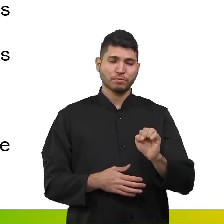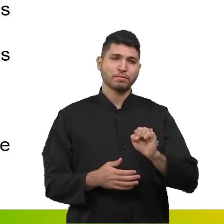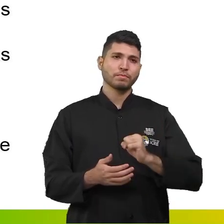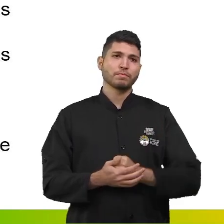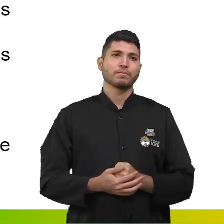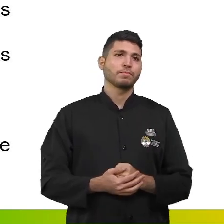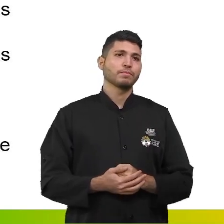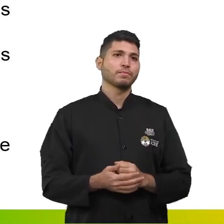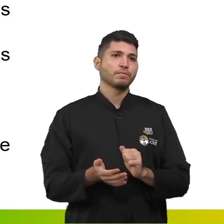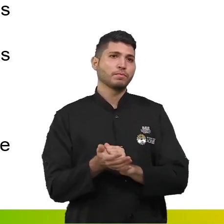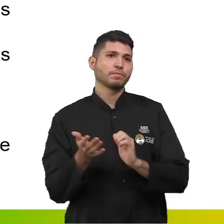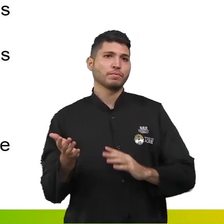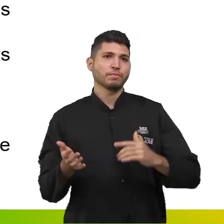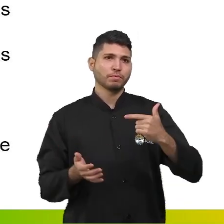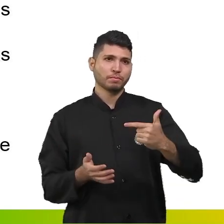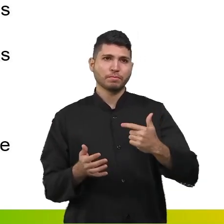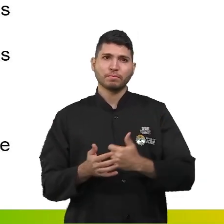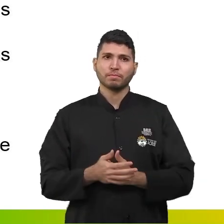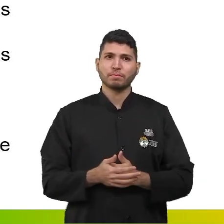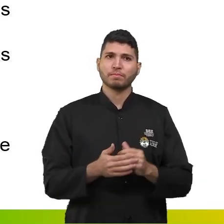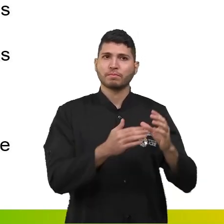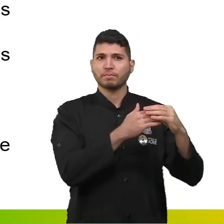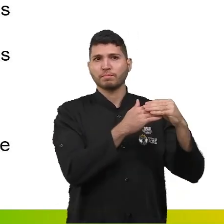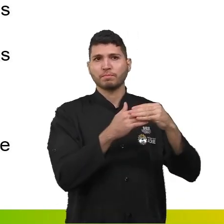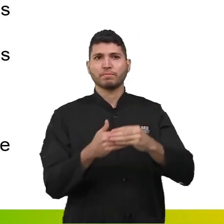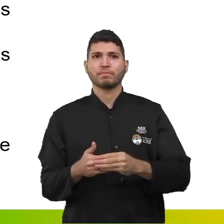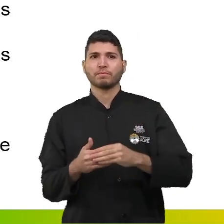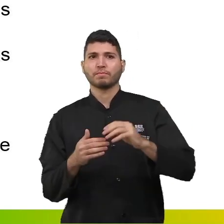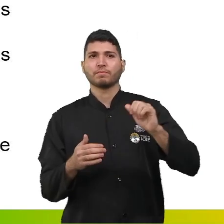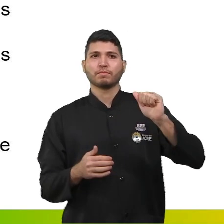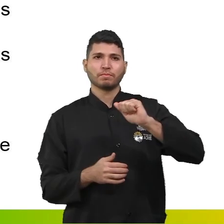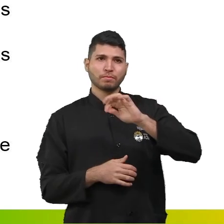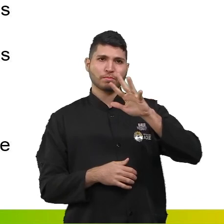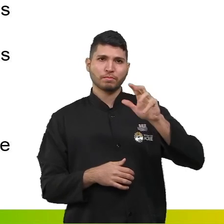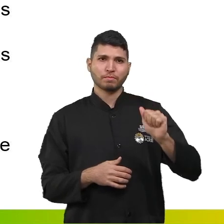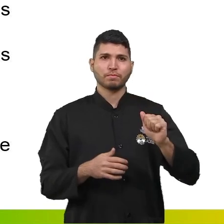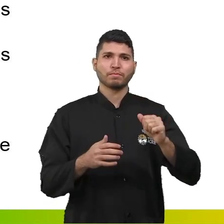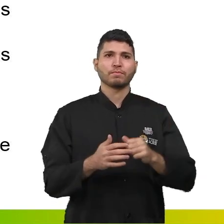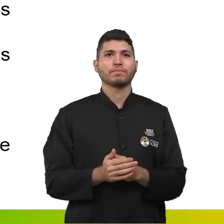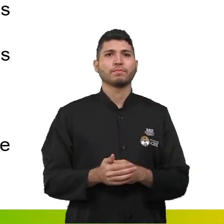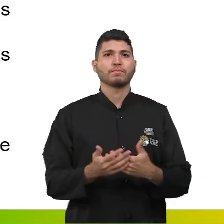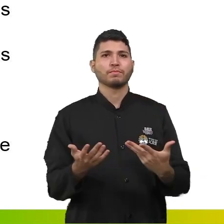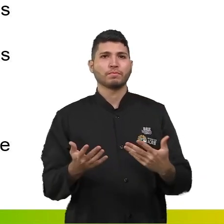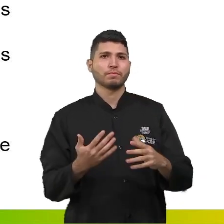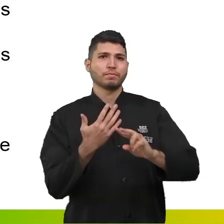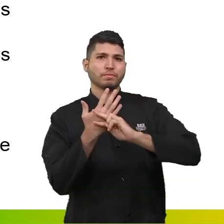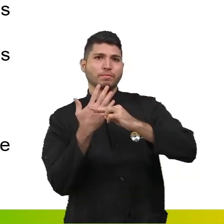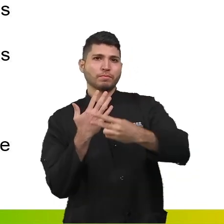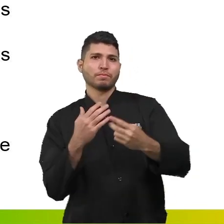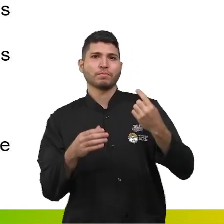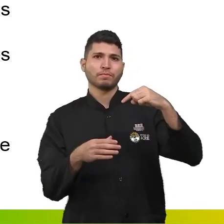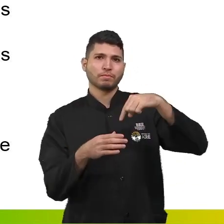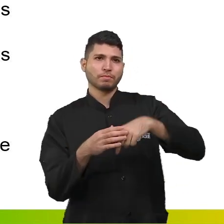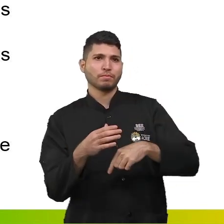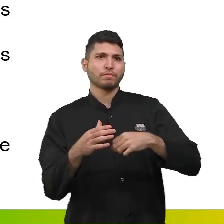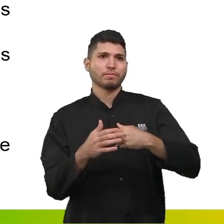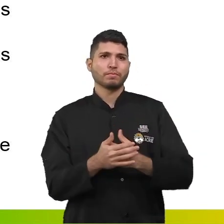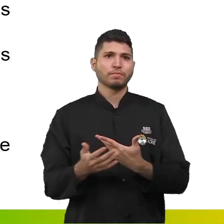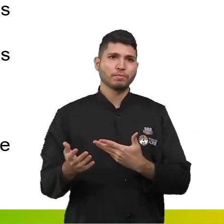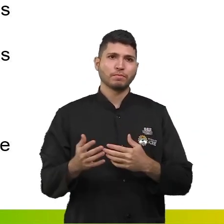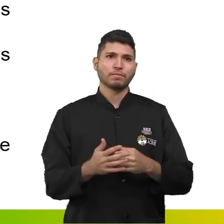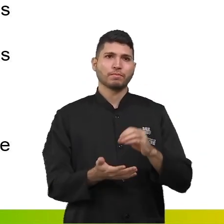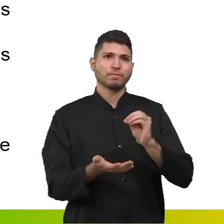O tráfico negreiro transatlântico provocou consequências profundas para o continente africano, como a desestruturação